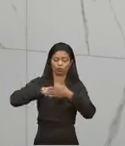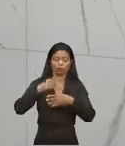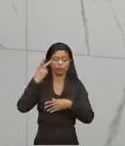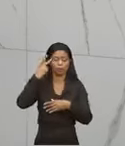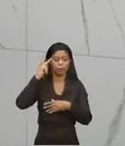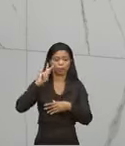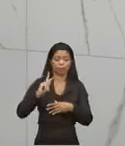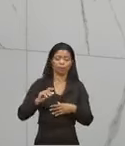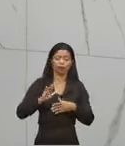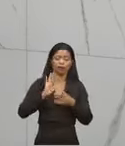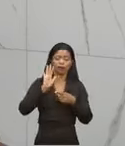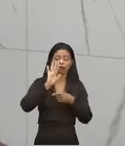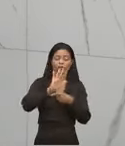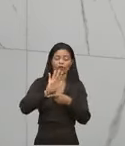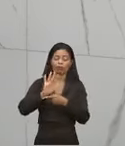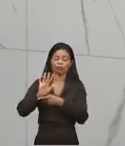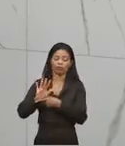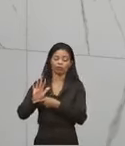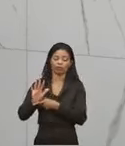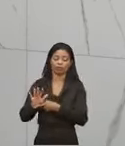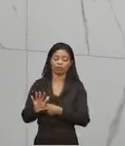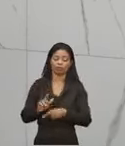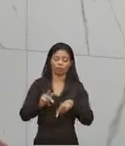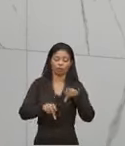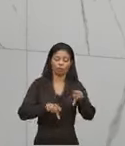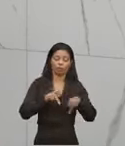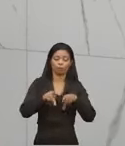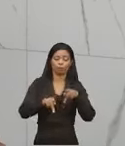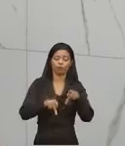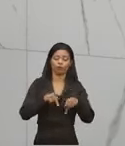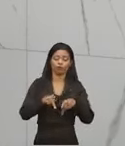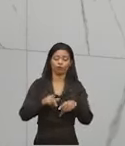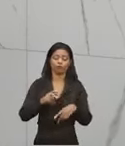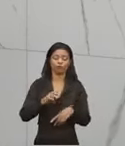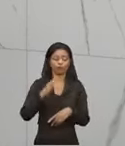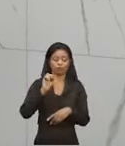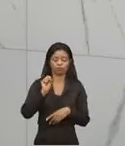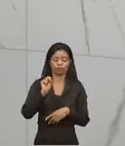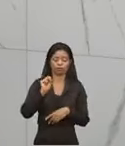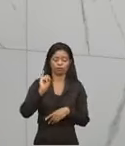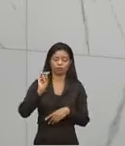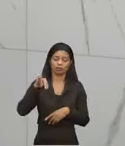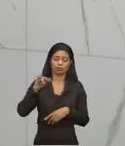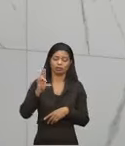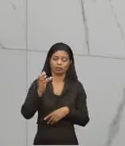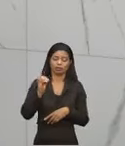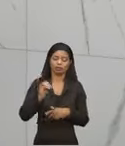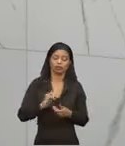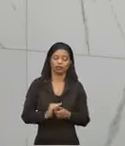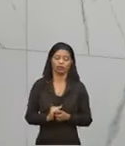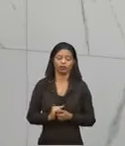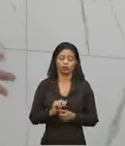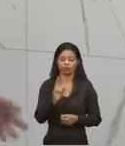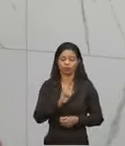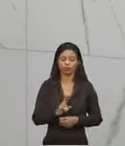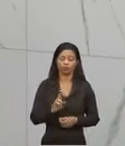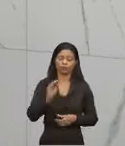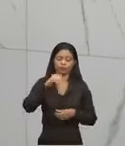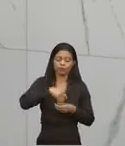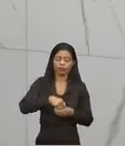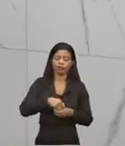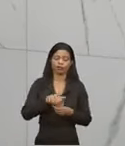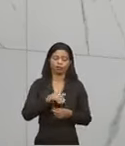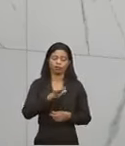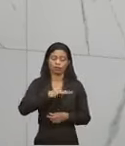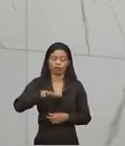vai beneficiar muita população, sim, porque eu sei que você atua muito nessa área de saúde, faz um trabalho social aí na nossa região dos POCs,